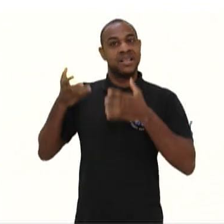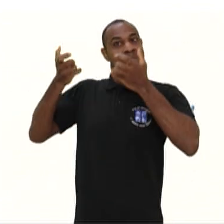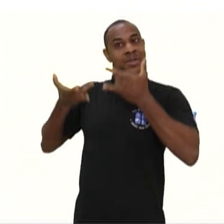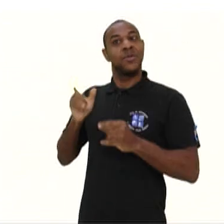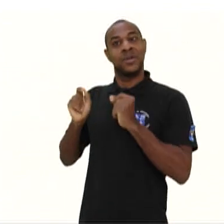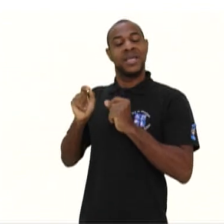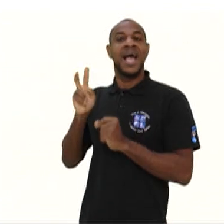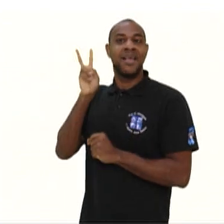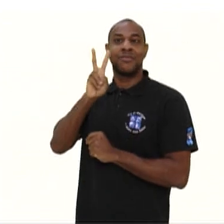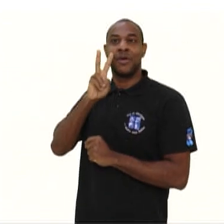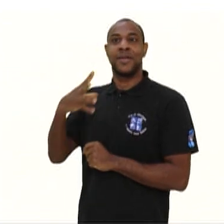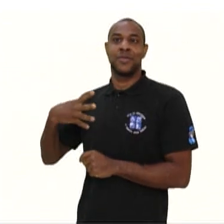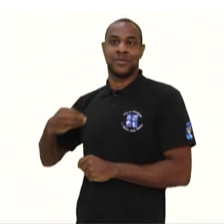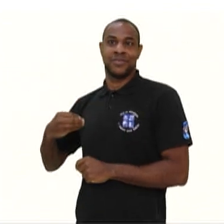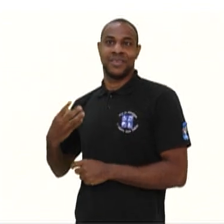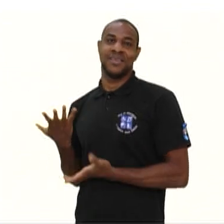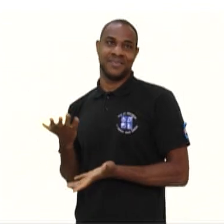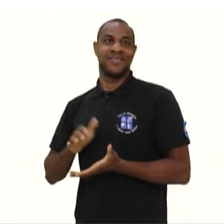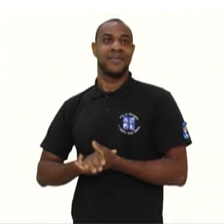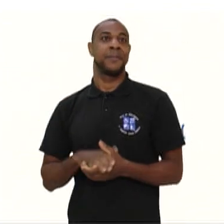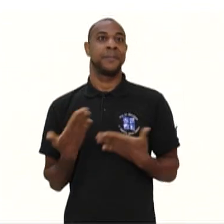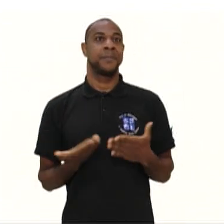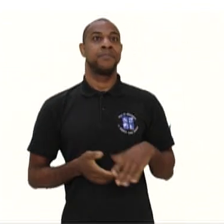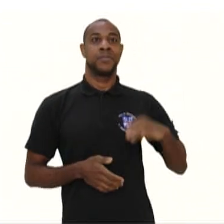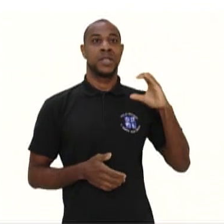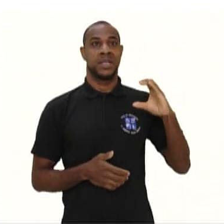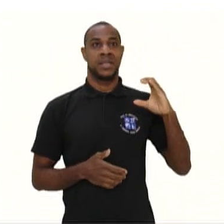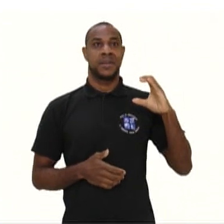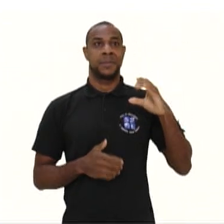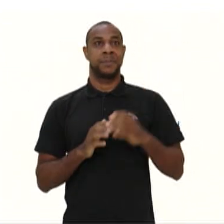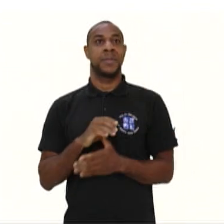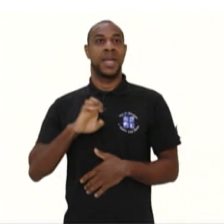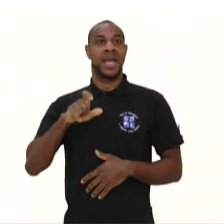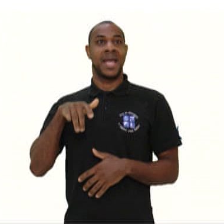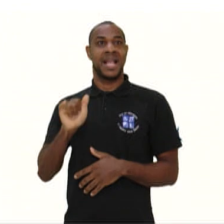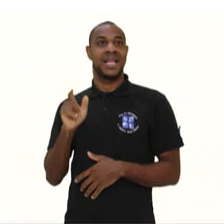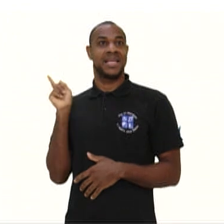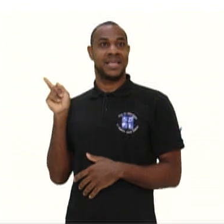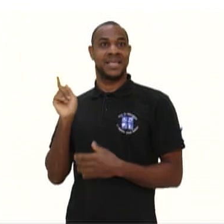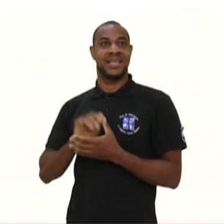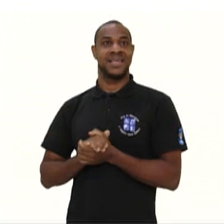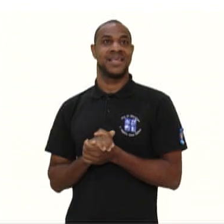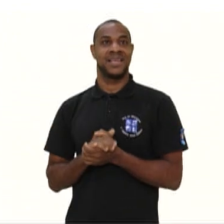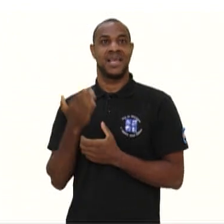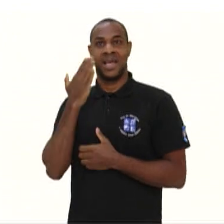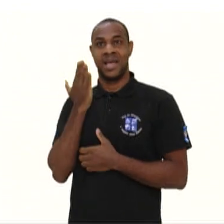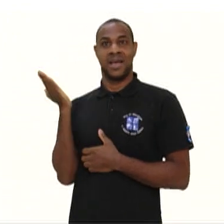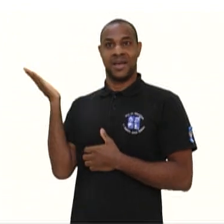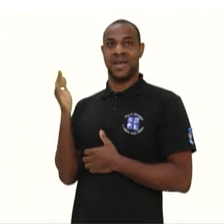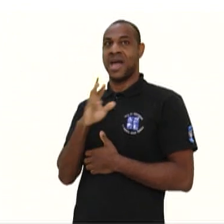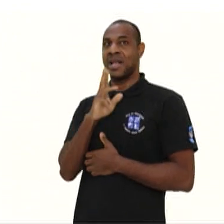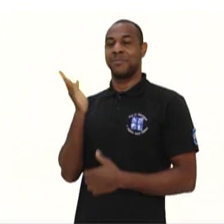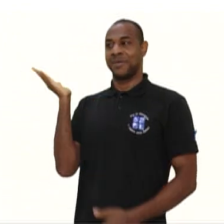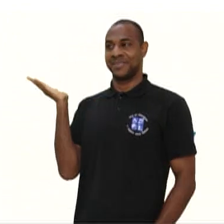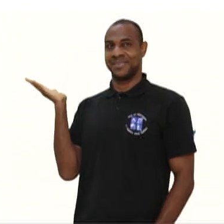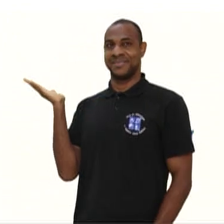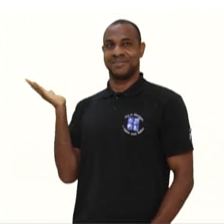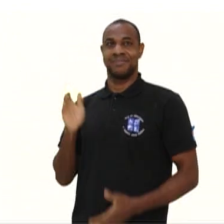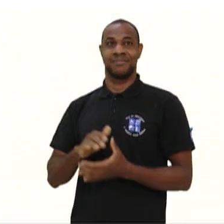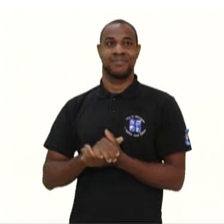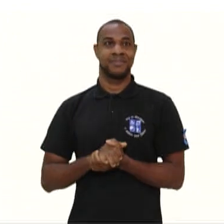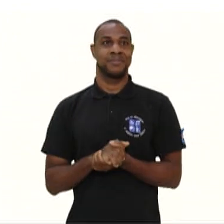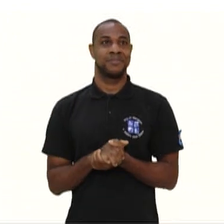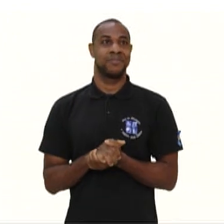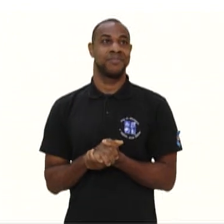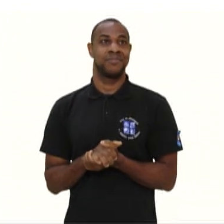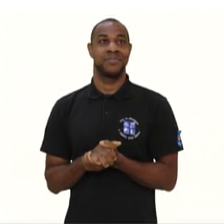Na alternativa, na questão C, Ellie wasn't expecting to miss her children in